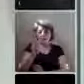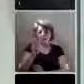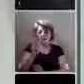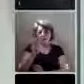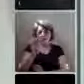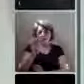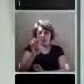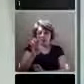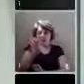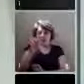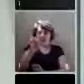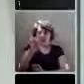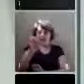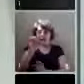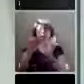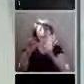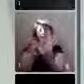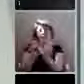em vários momentos do texto,